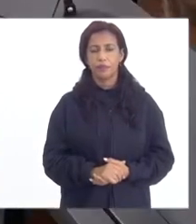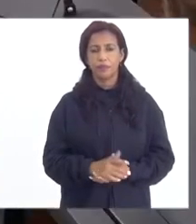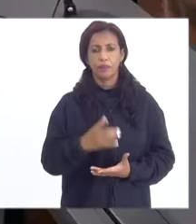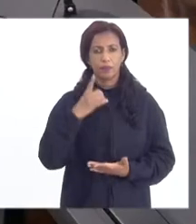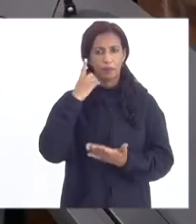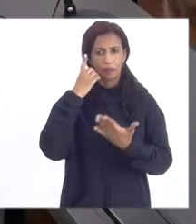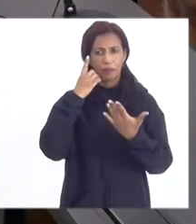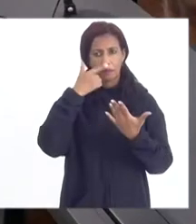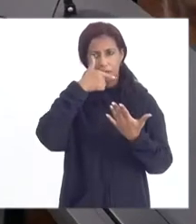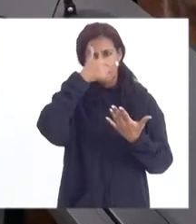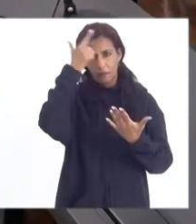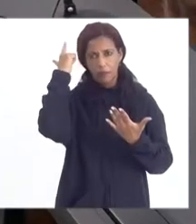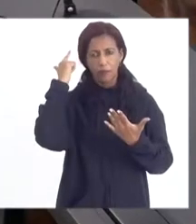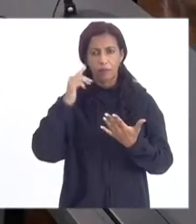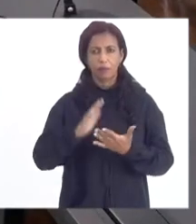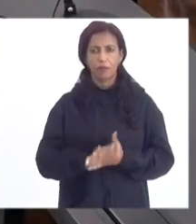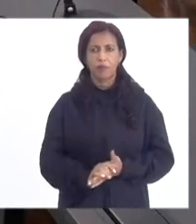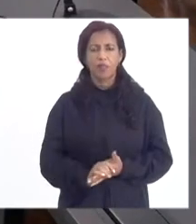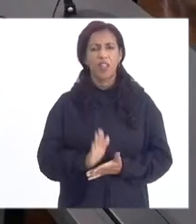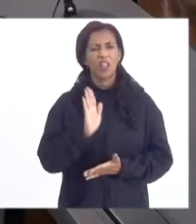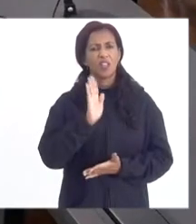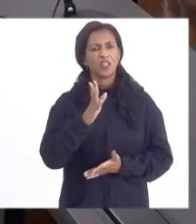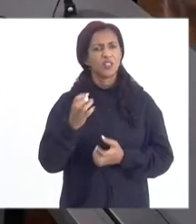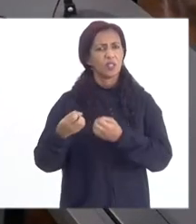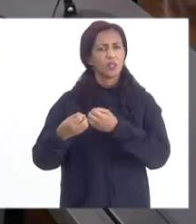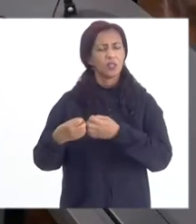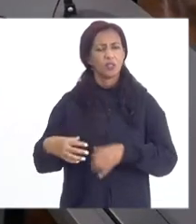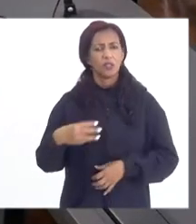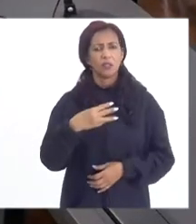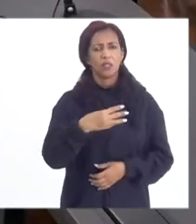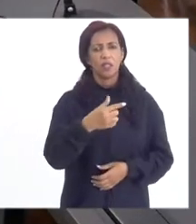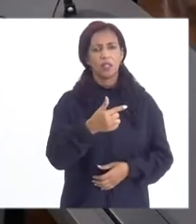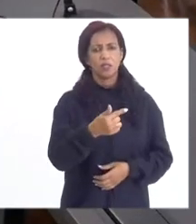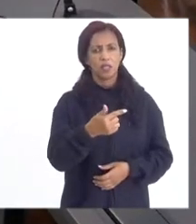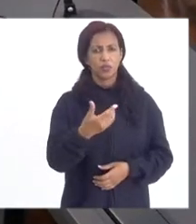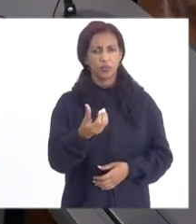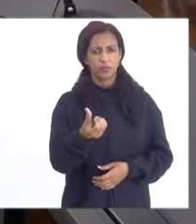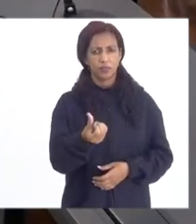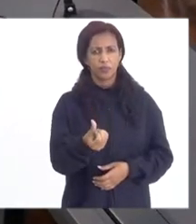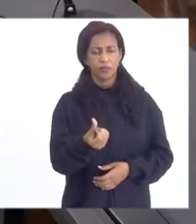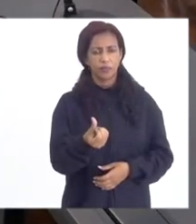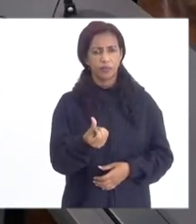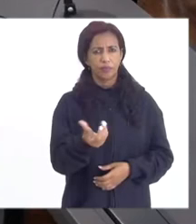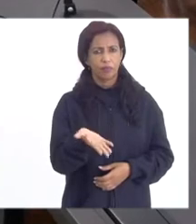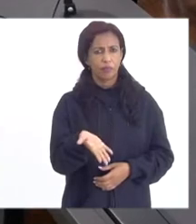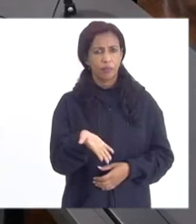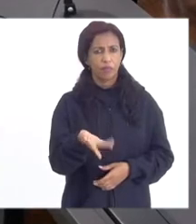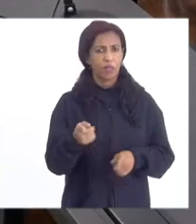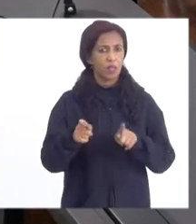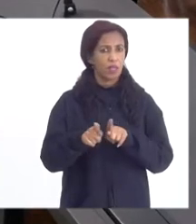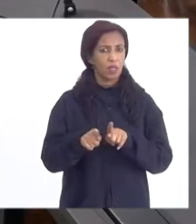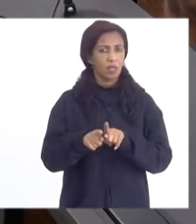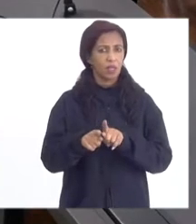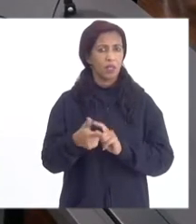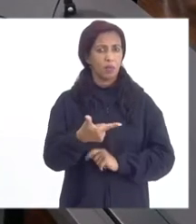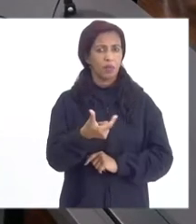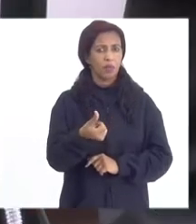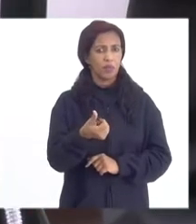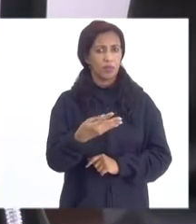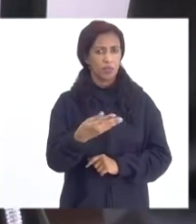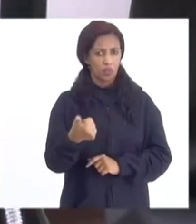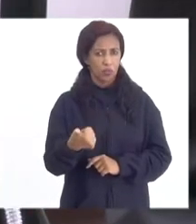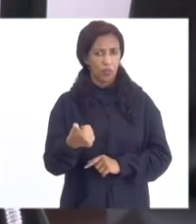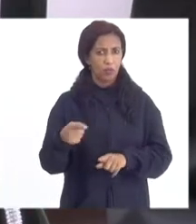Paulo. Já que está prejudicado o 306, em tese estaria prejudicado também o